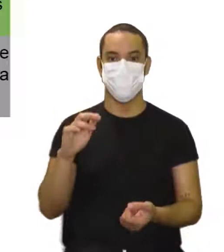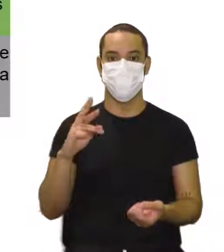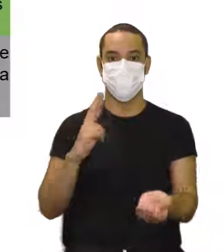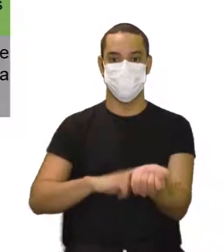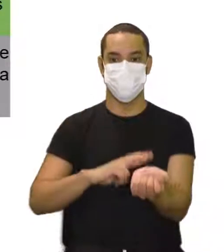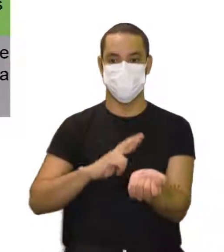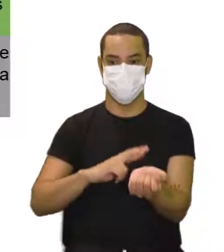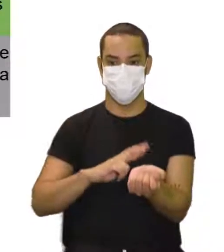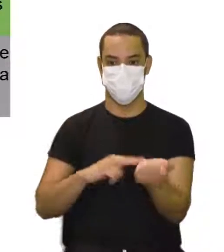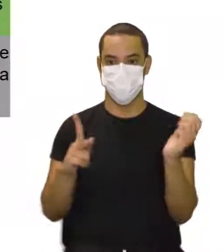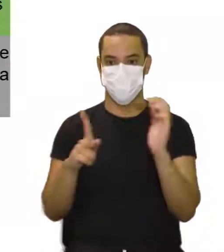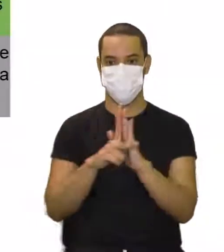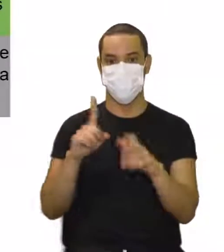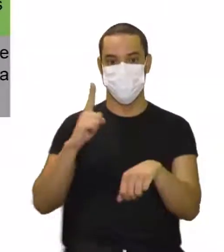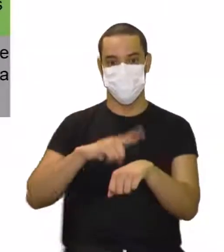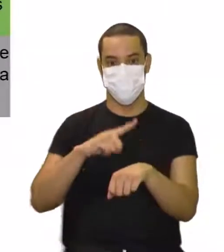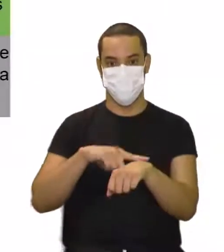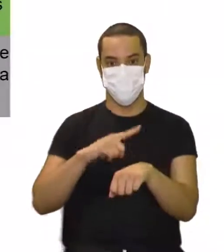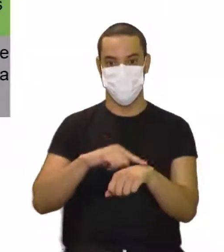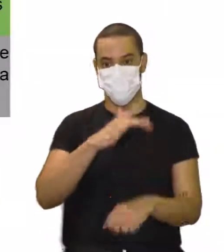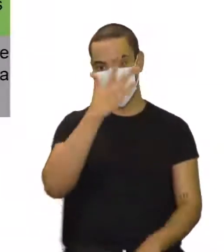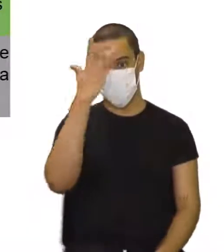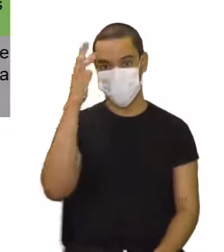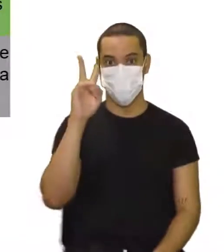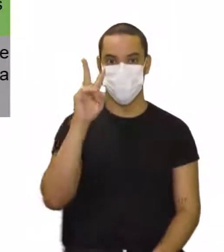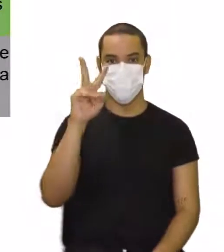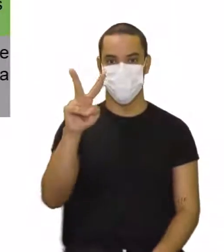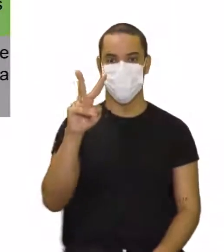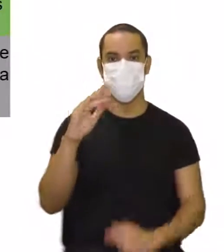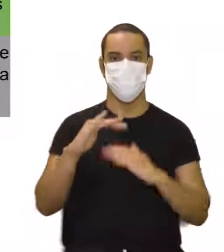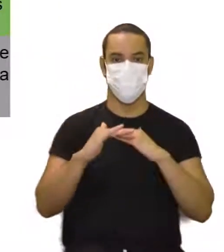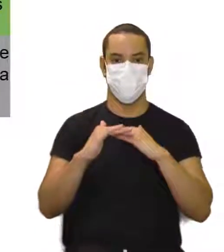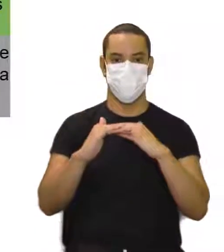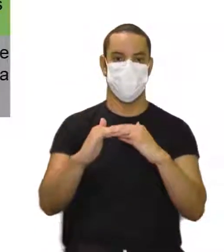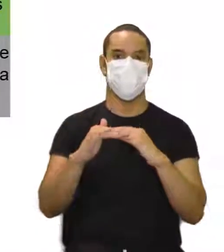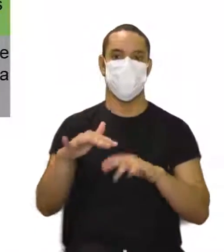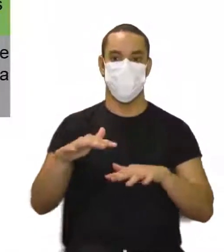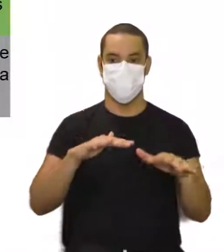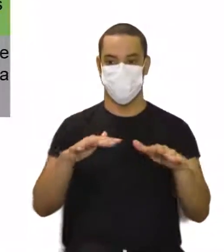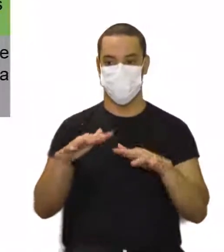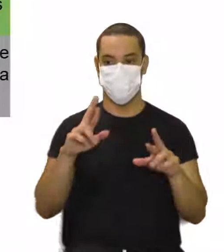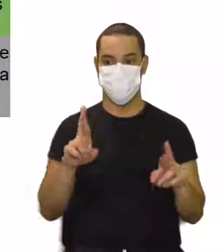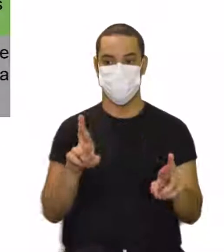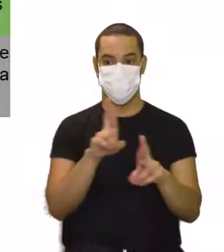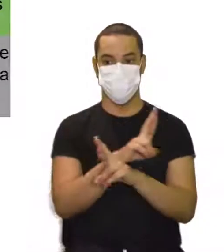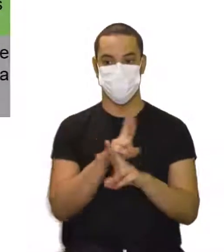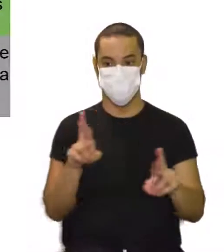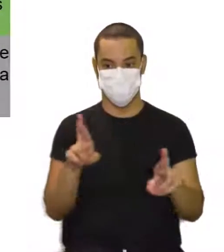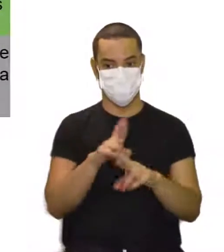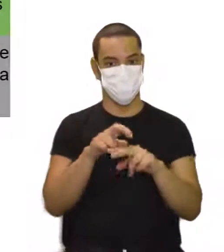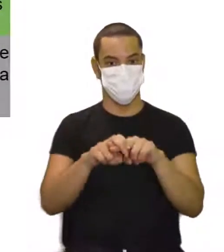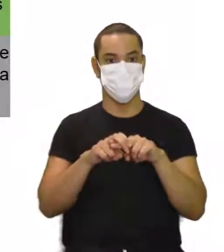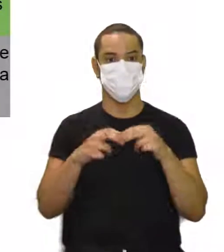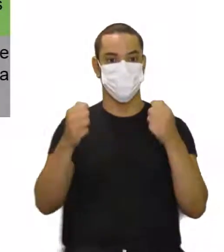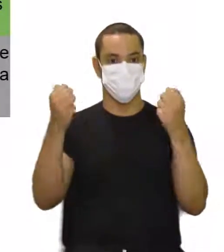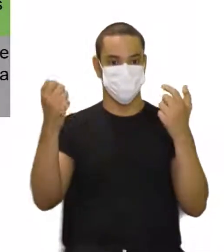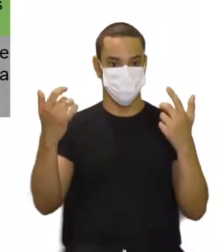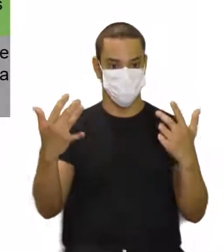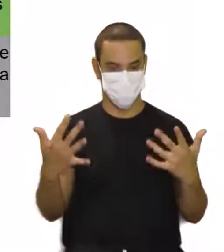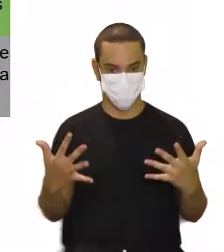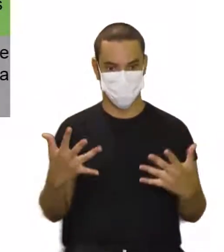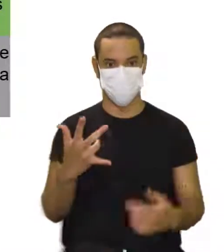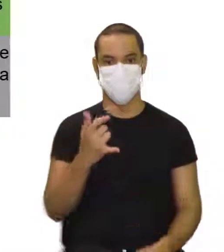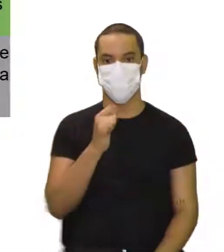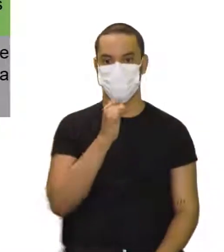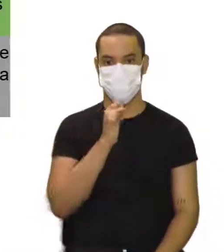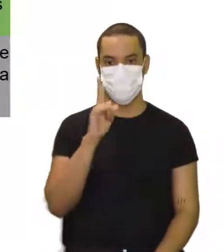passagem de tempo para observadores em movimento uniforme relativo entre si. Então, está falando que a velocidade da luz, no caso, é